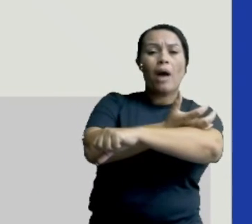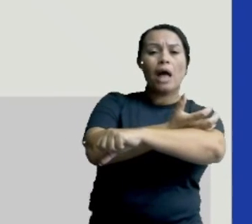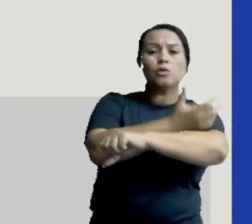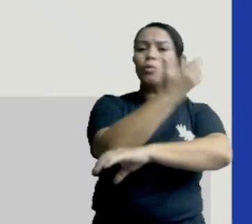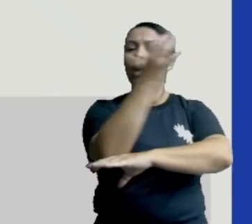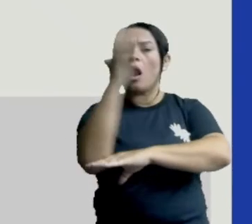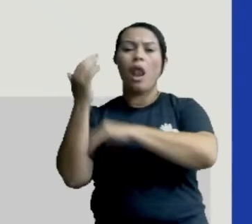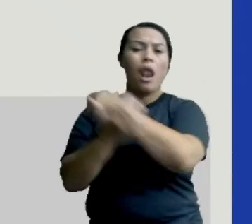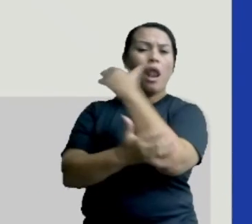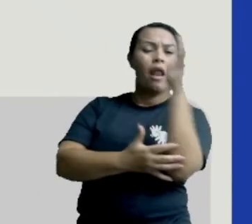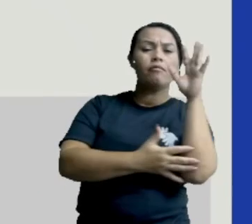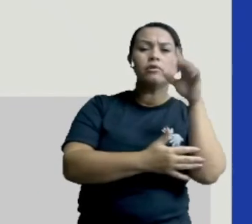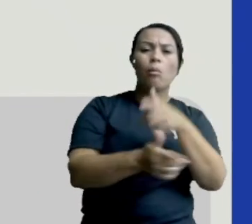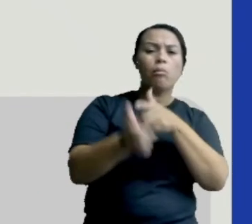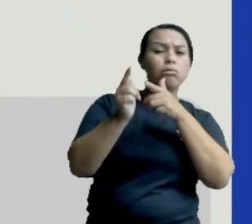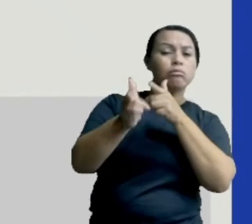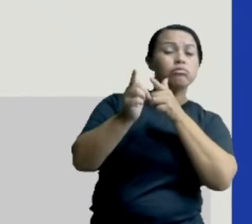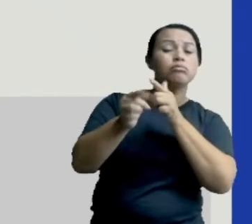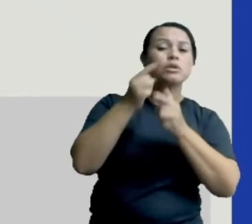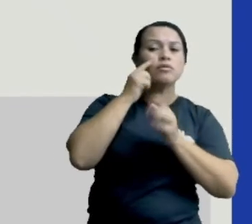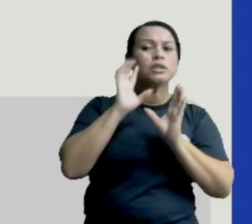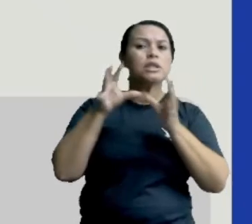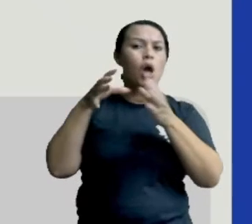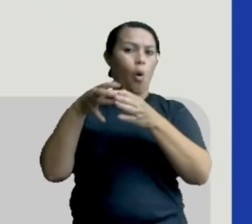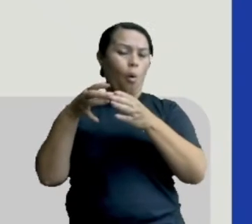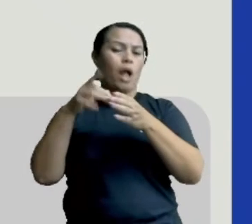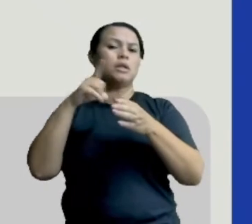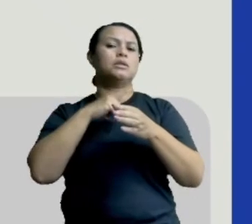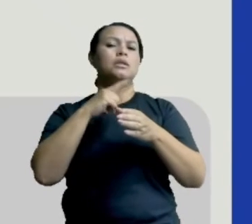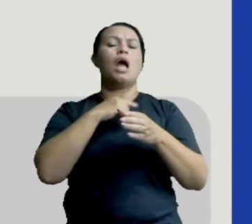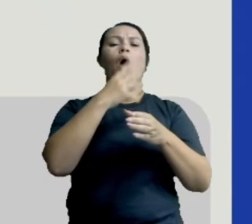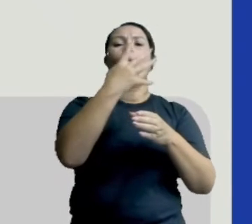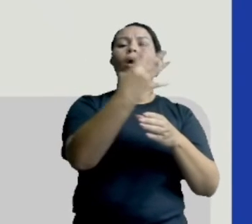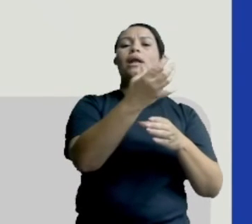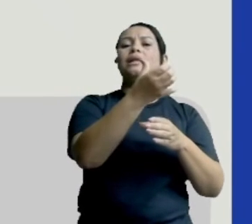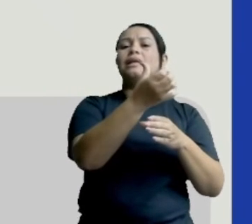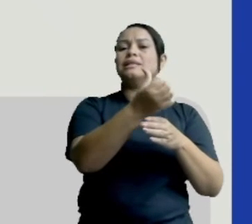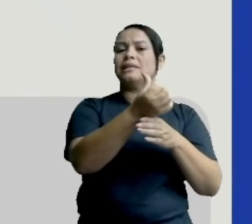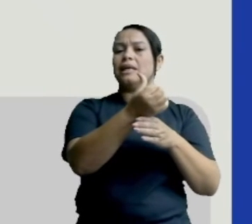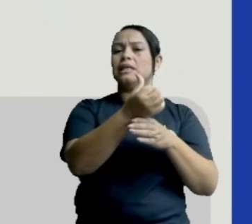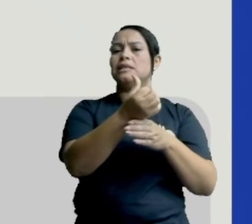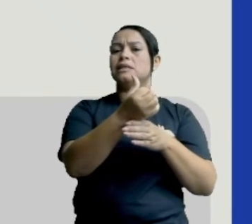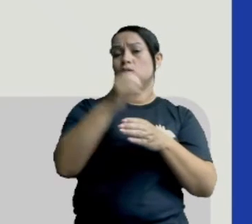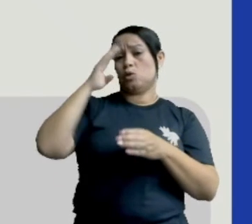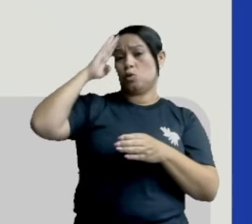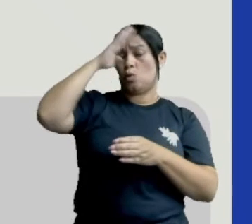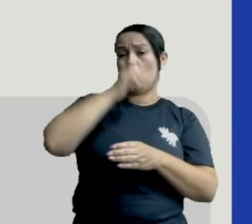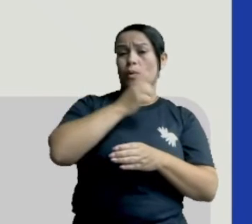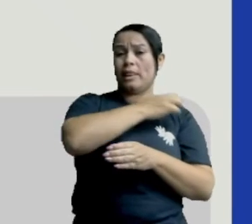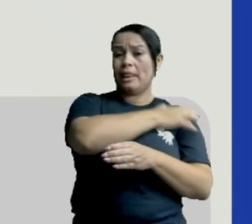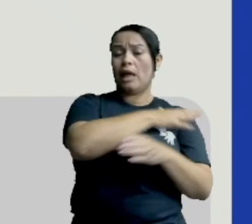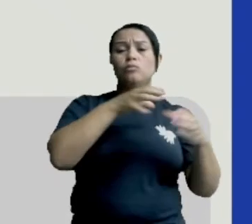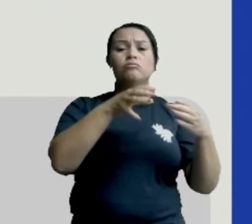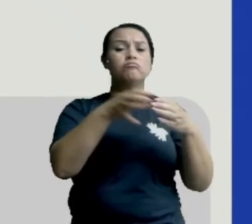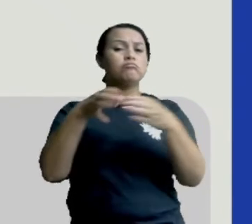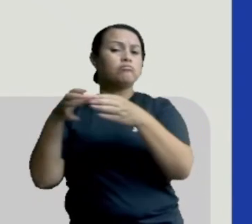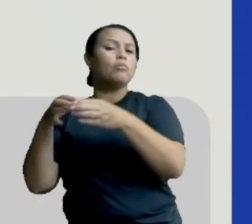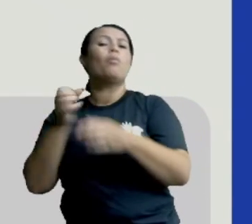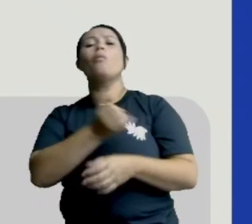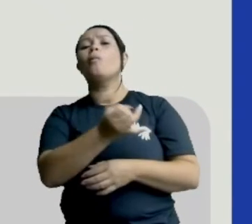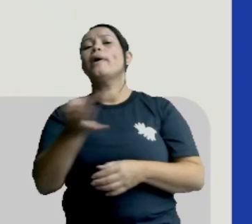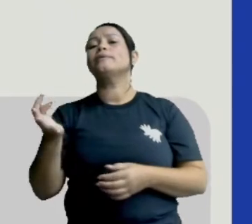Se em cada esquadrão havia 46 soldados, quantos soldados tem ao